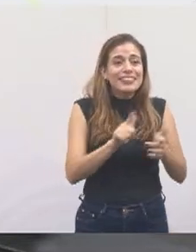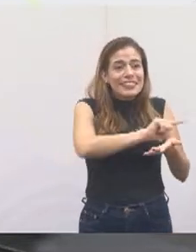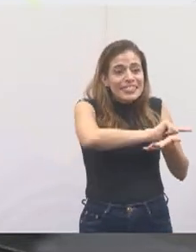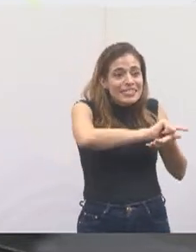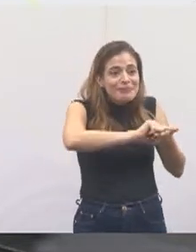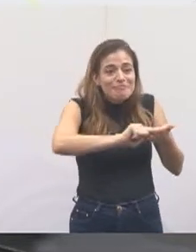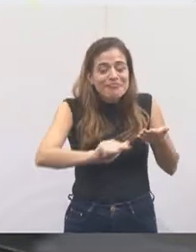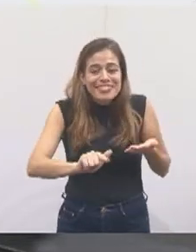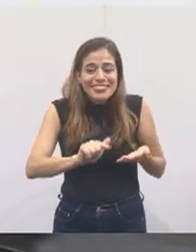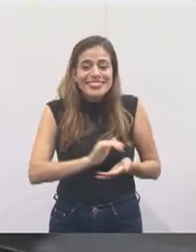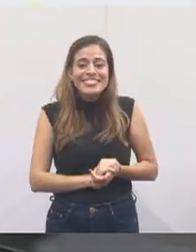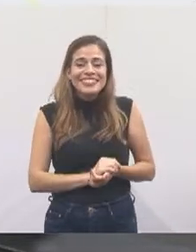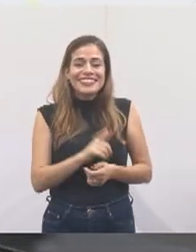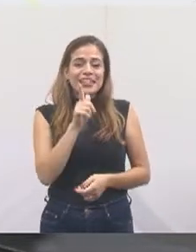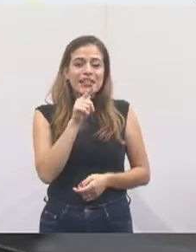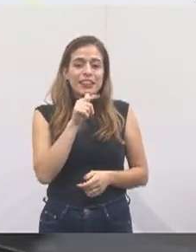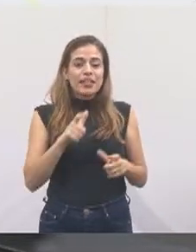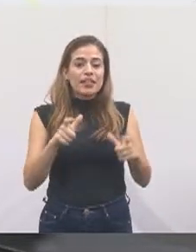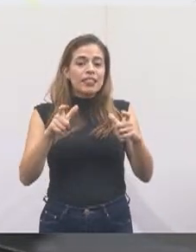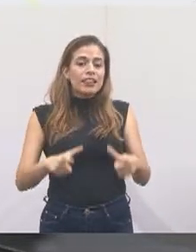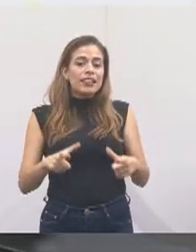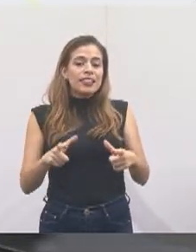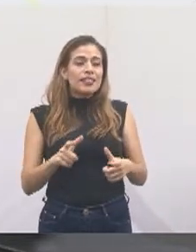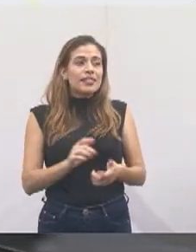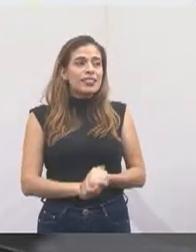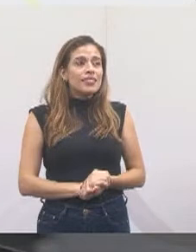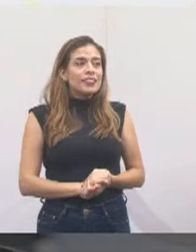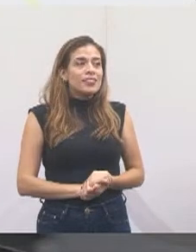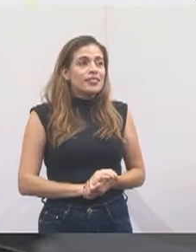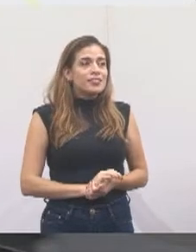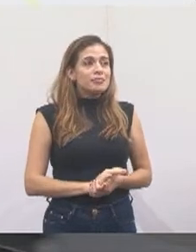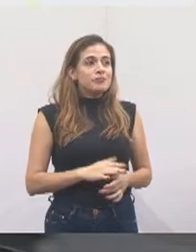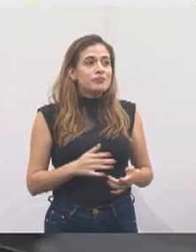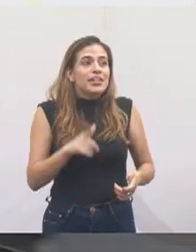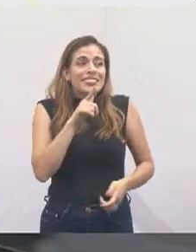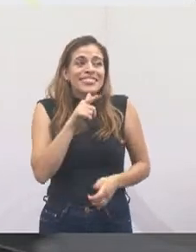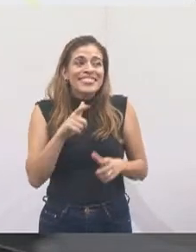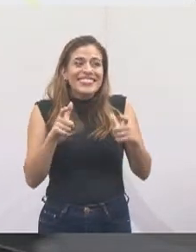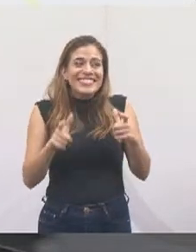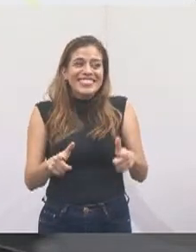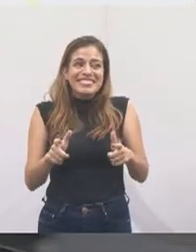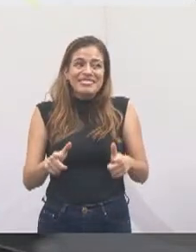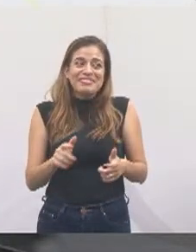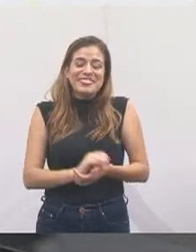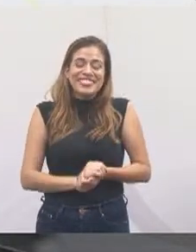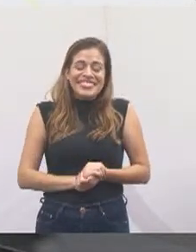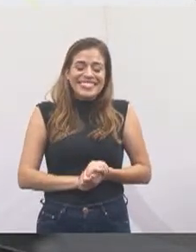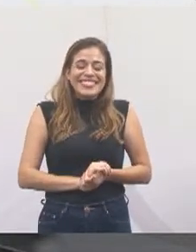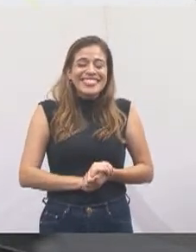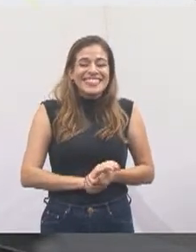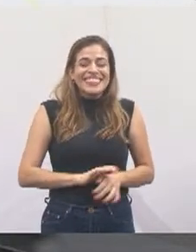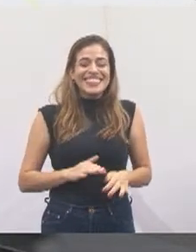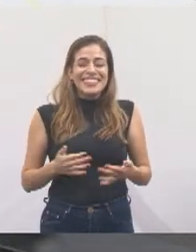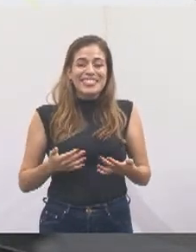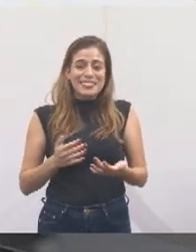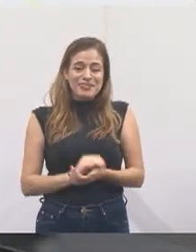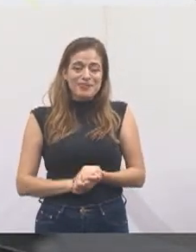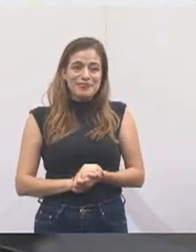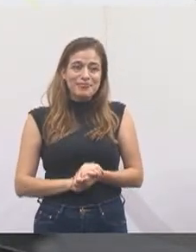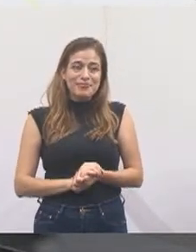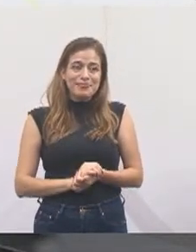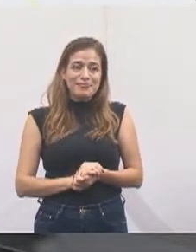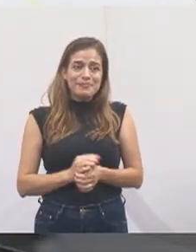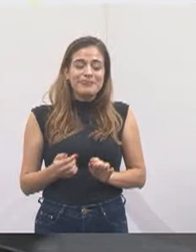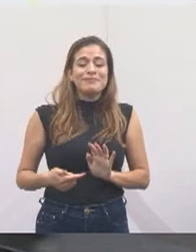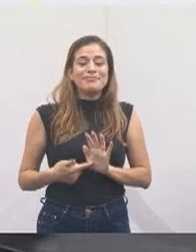limpeza do Lago o lago Continuará contado com a bombeamento para circulação oxigenação